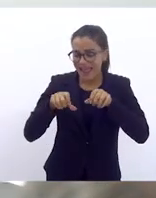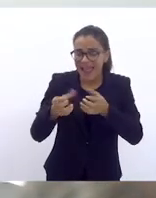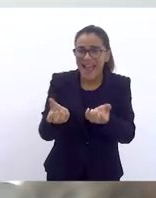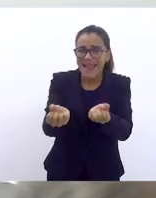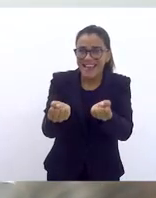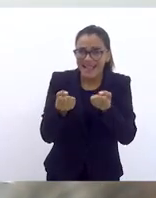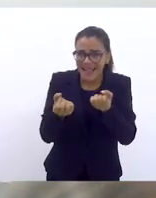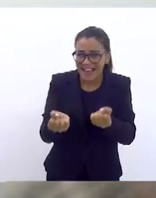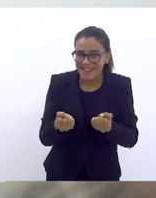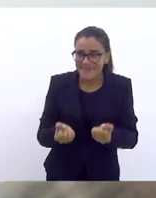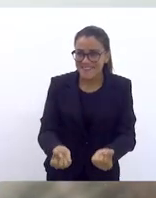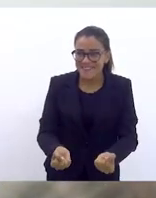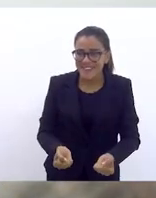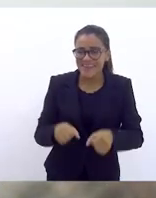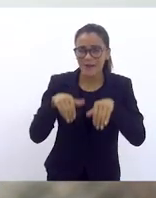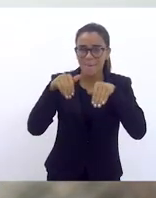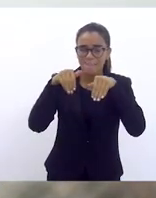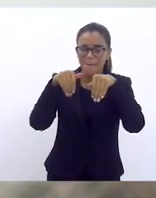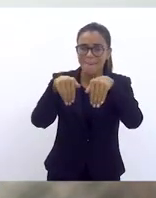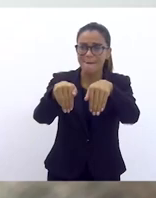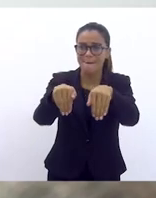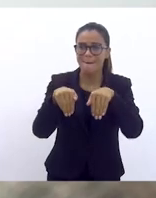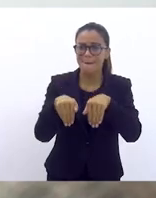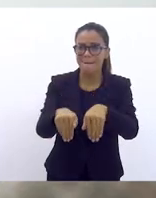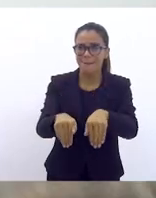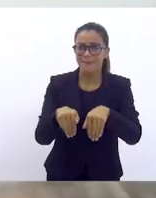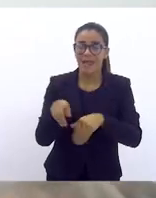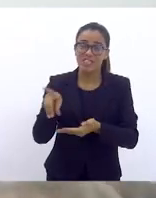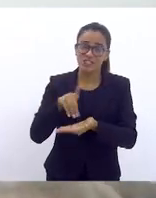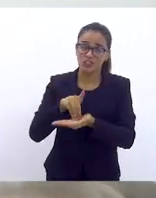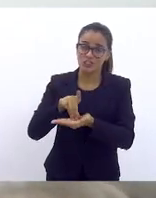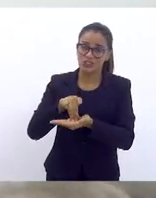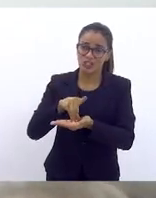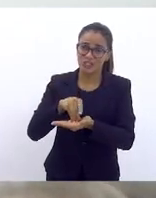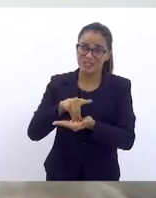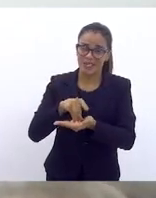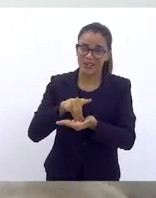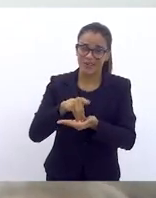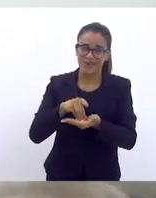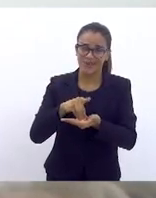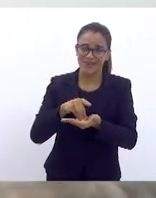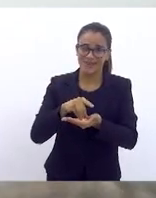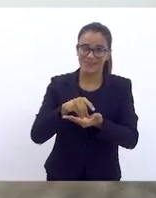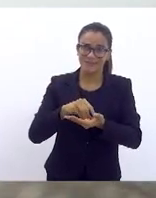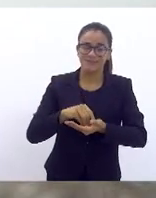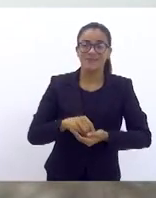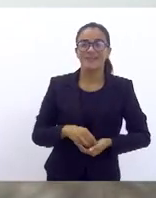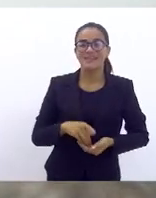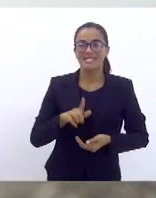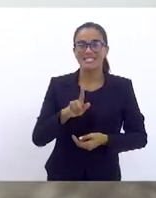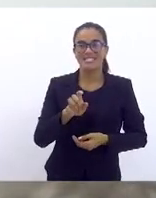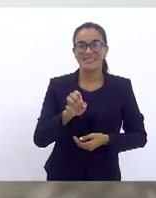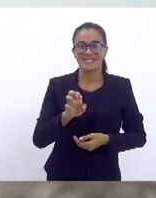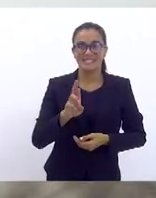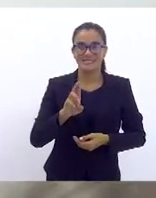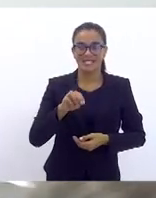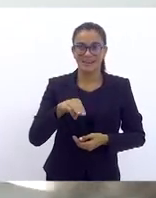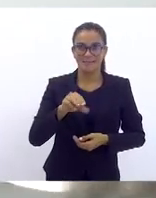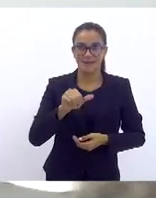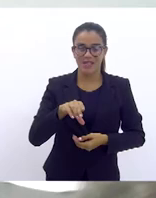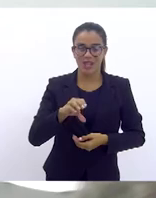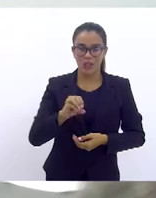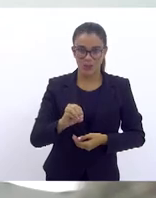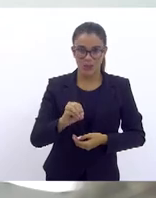meu querido amigo dinossauro Fernando Lopes parceiro de vida mas as pessoas